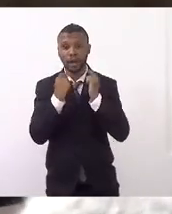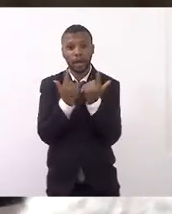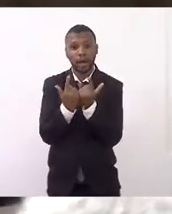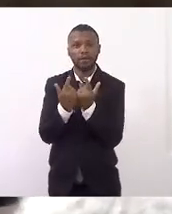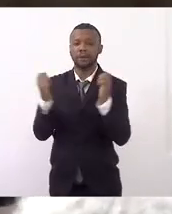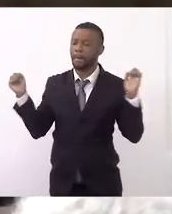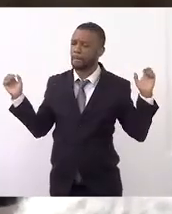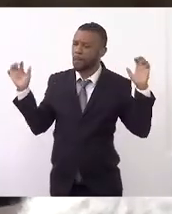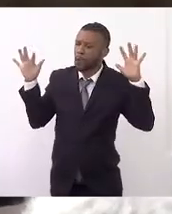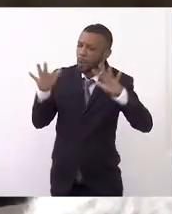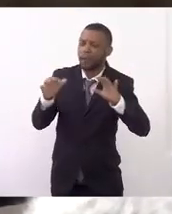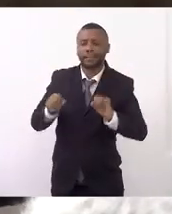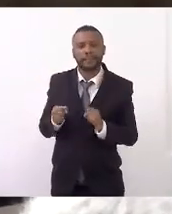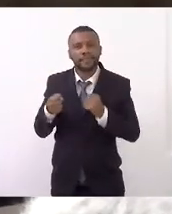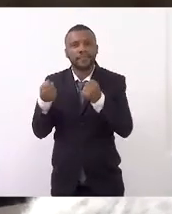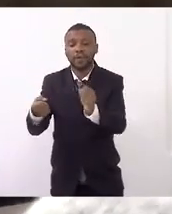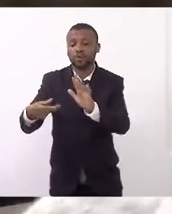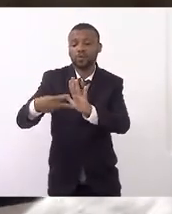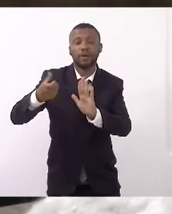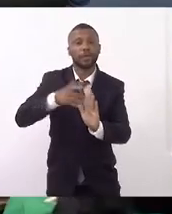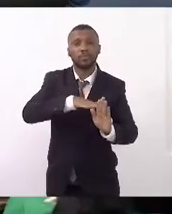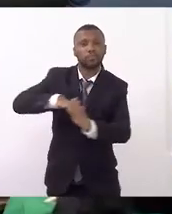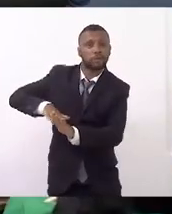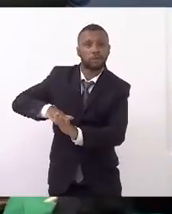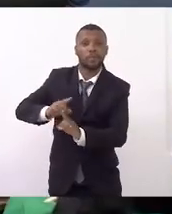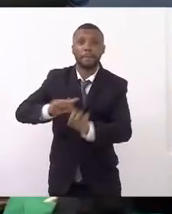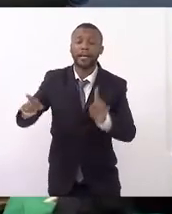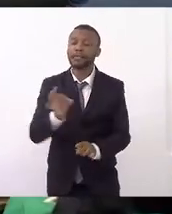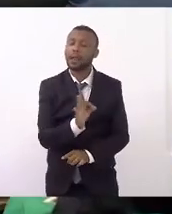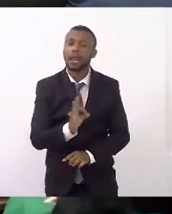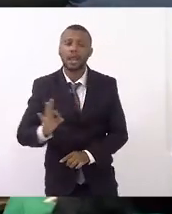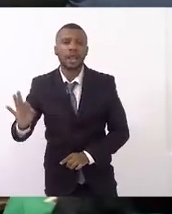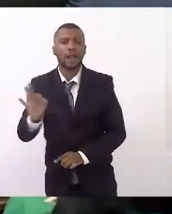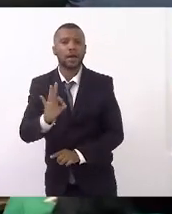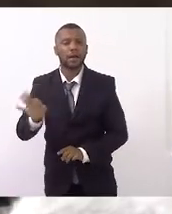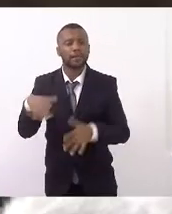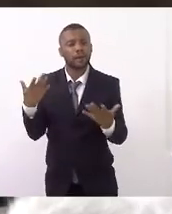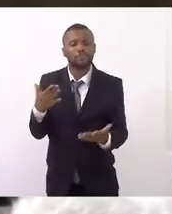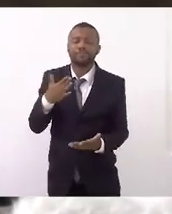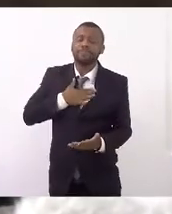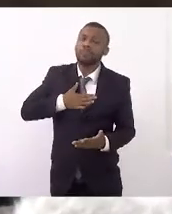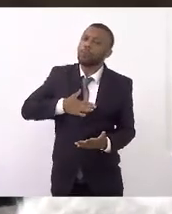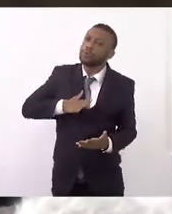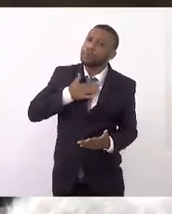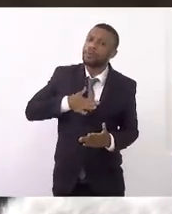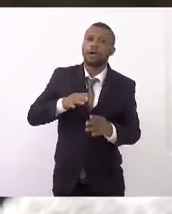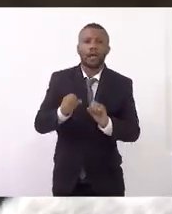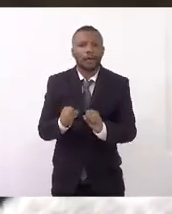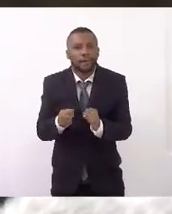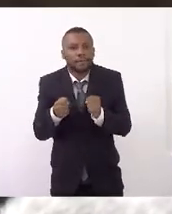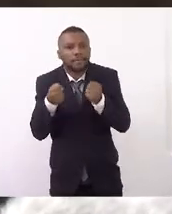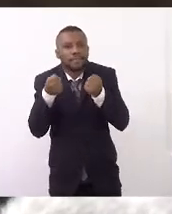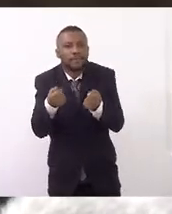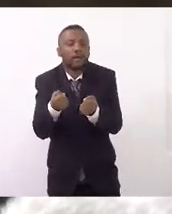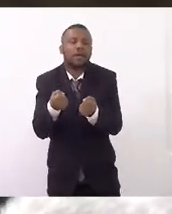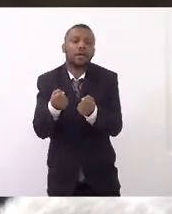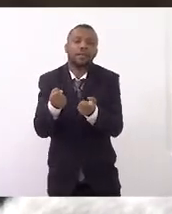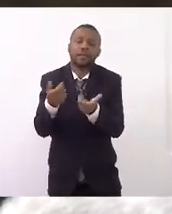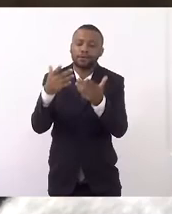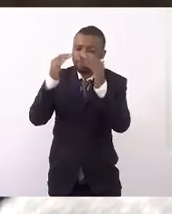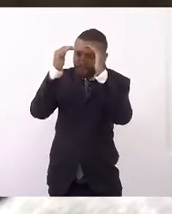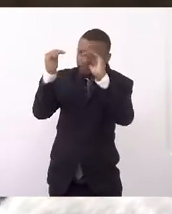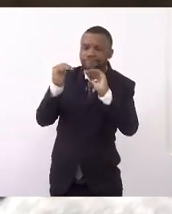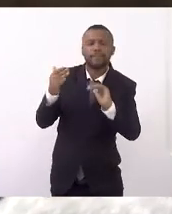defendendo a derrubada do veto e não está. Portanto, com muita tranquilidade, deferência aos meus colegas, eu quero